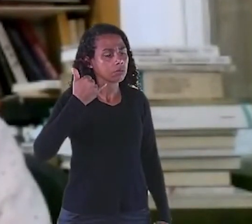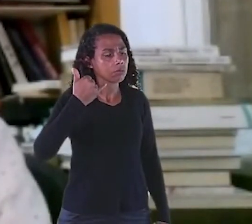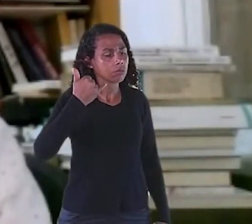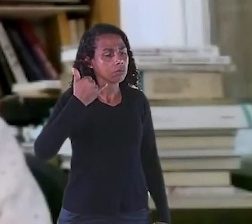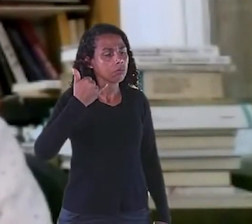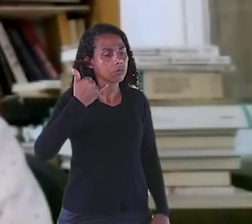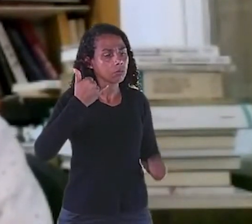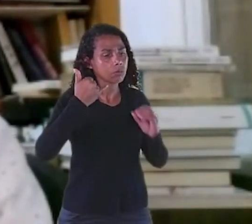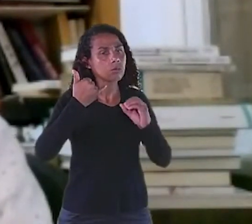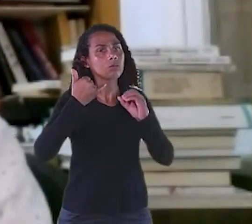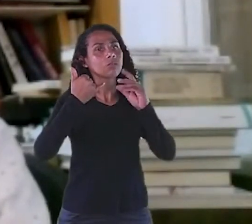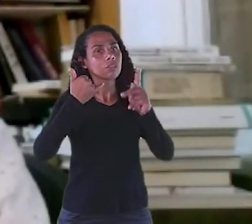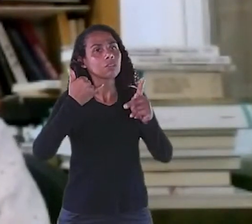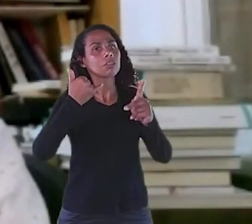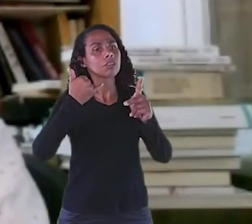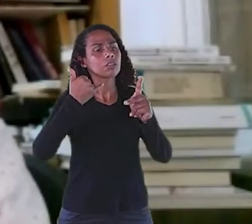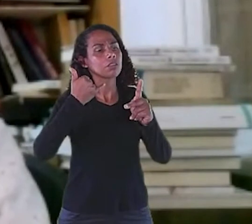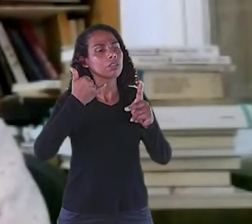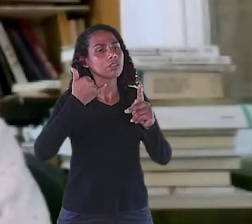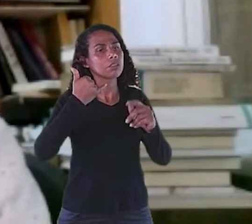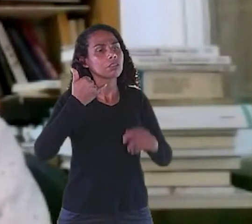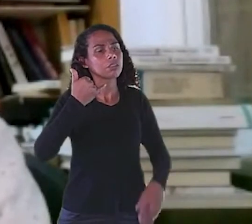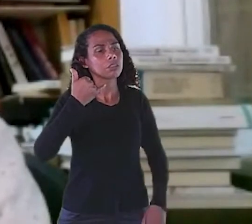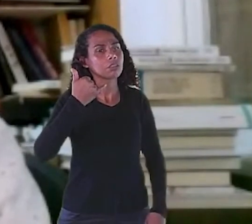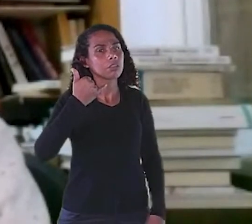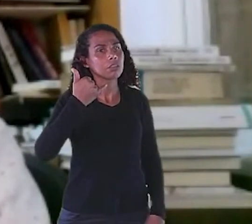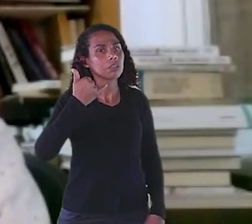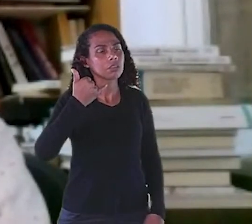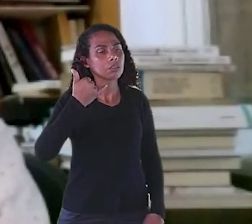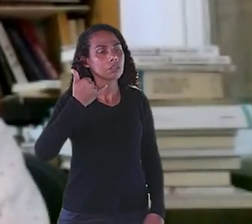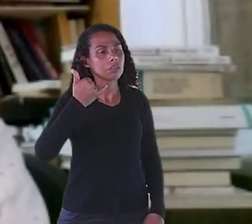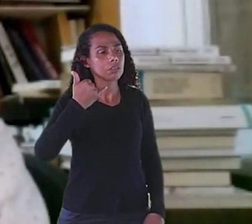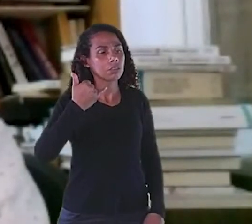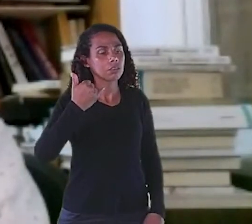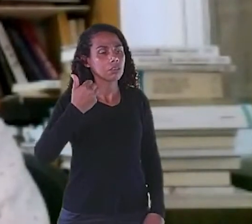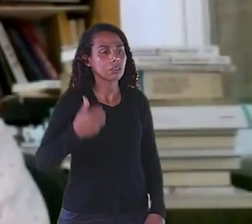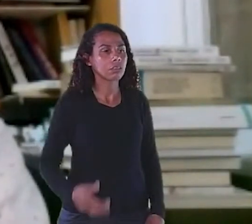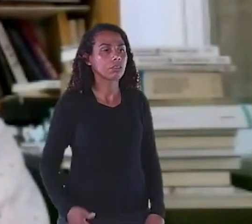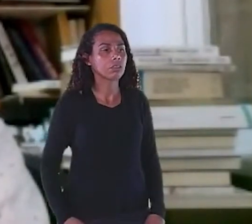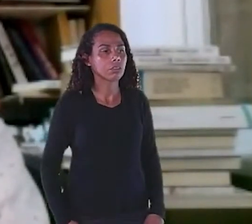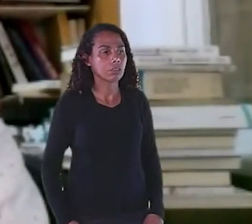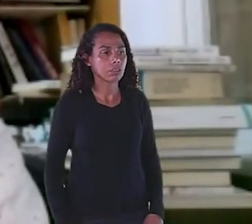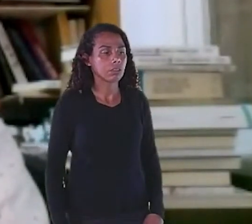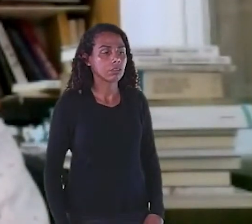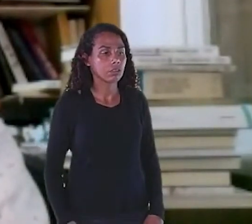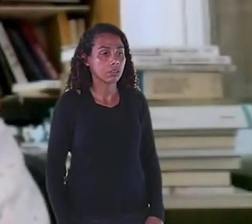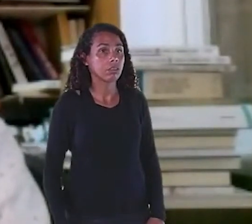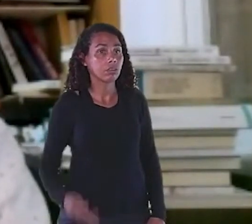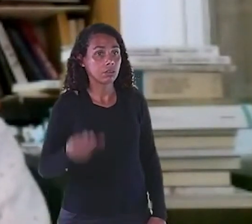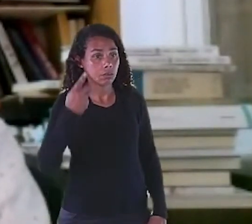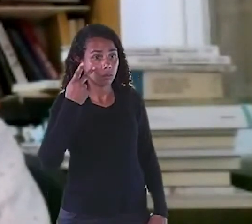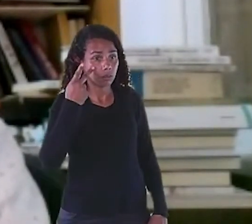falei, tá, mas não, nós gostaríamos de ter sua presença aqui,